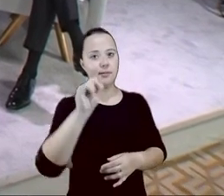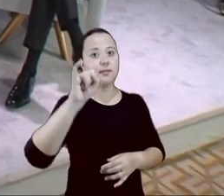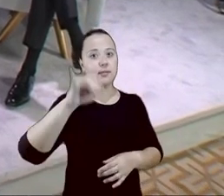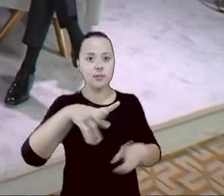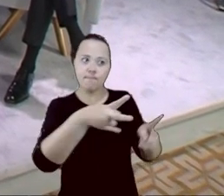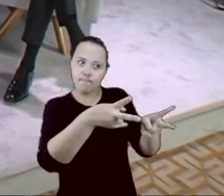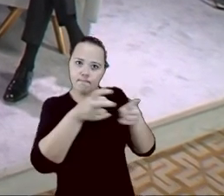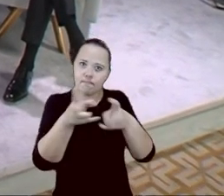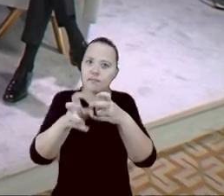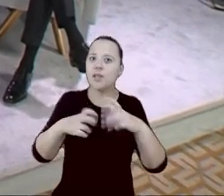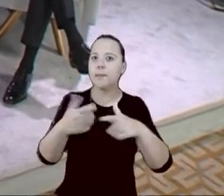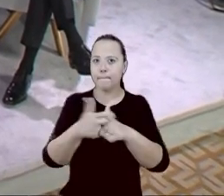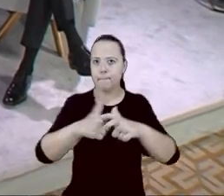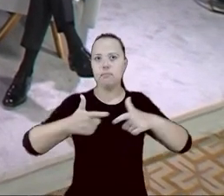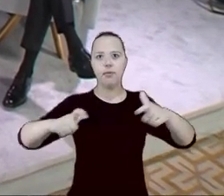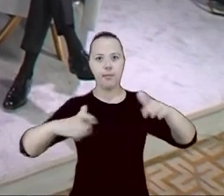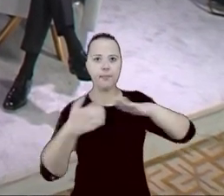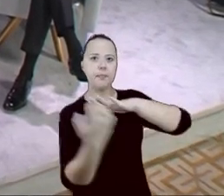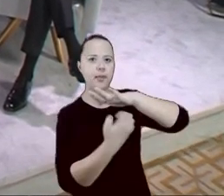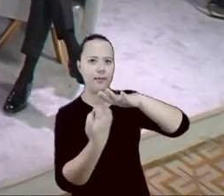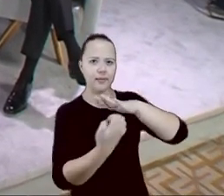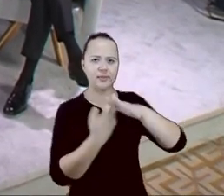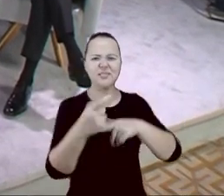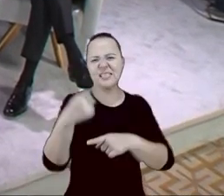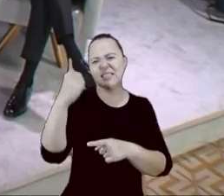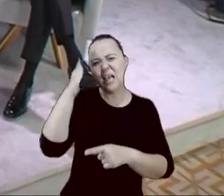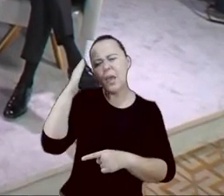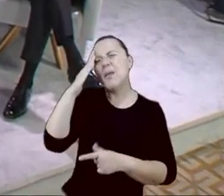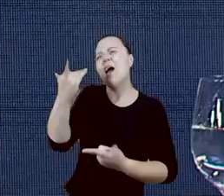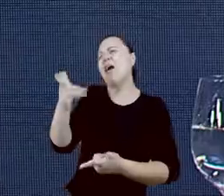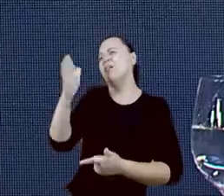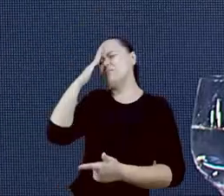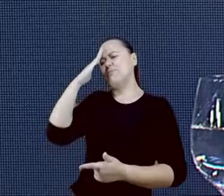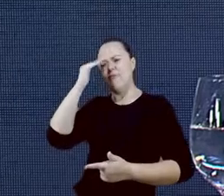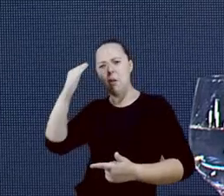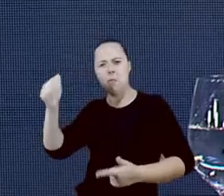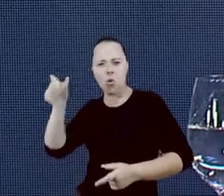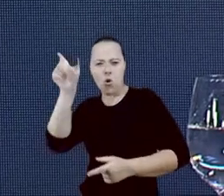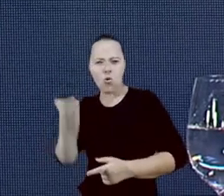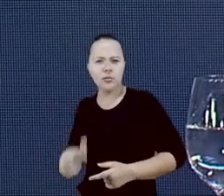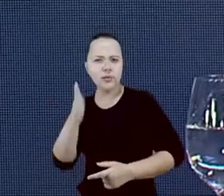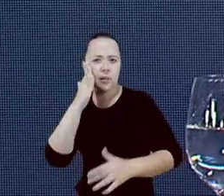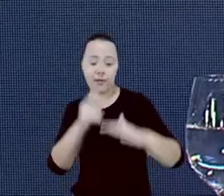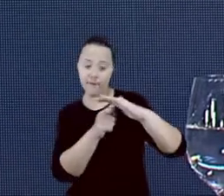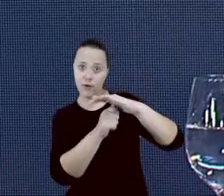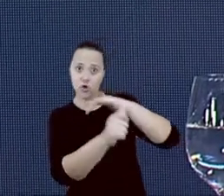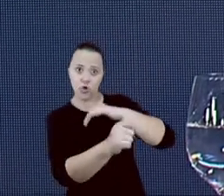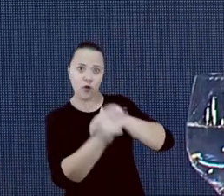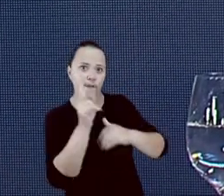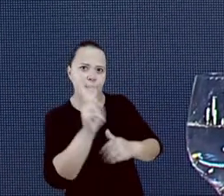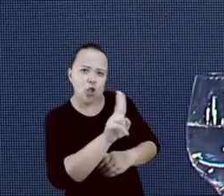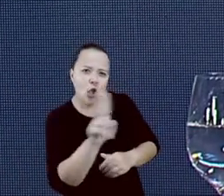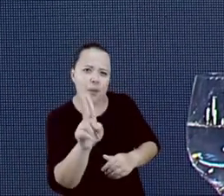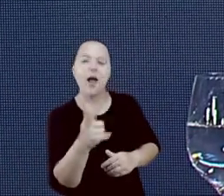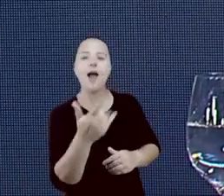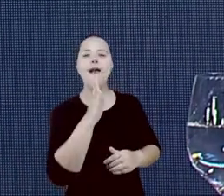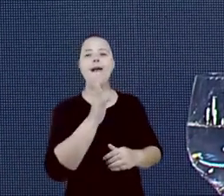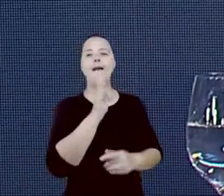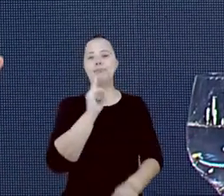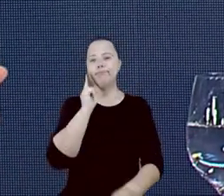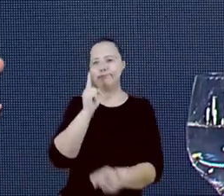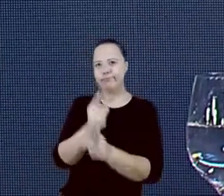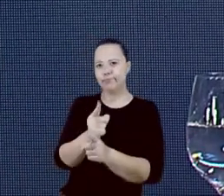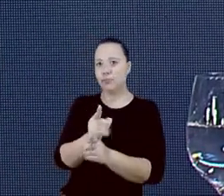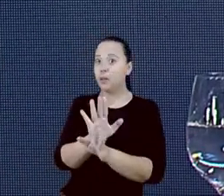as grandes empresas né mesmo aquela empresa que você sabe qual é que às vezes o investidor vê o nome ali reconhece né existe